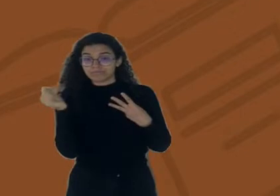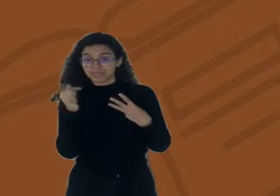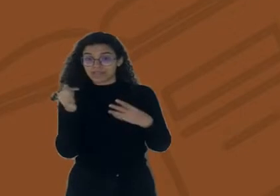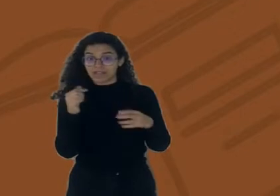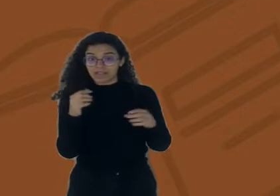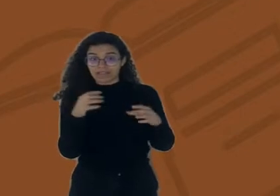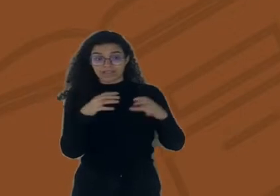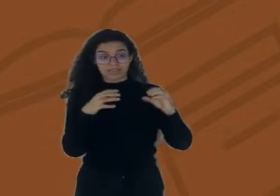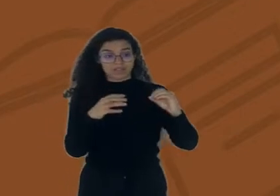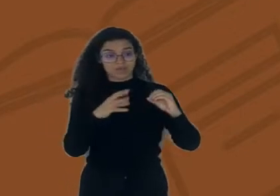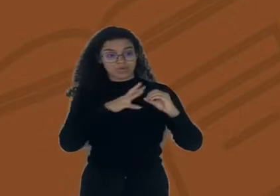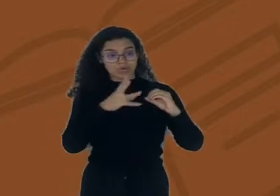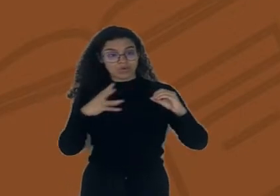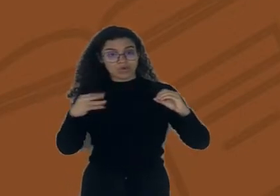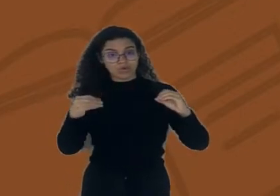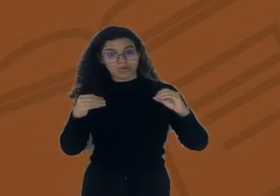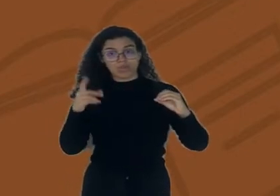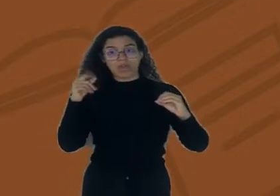a unidade